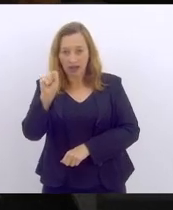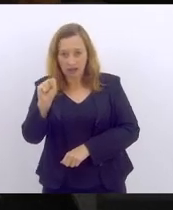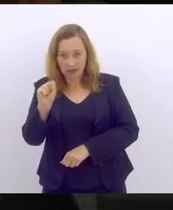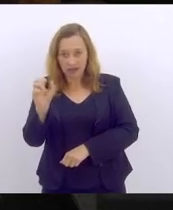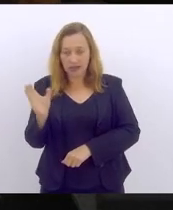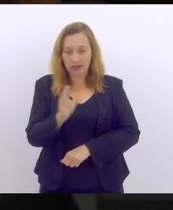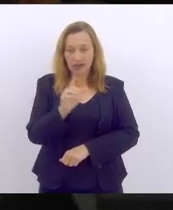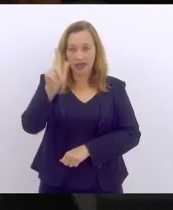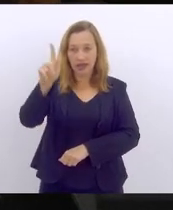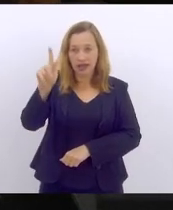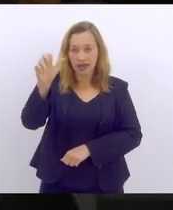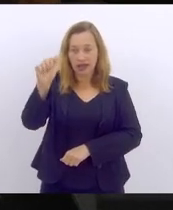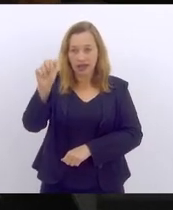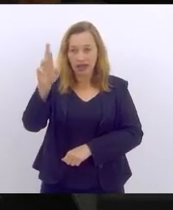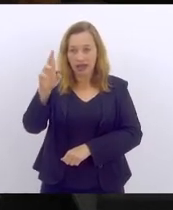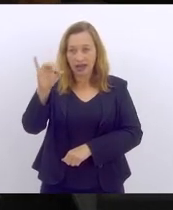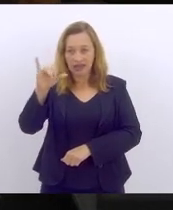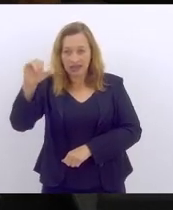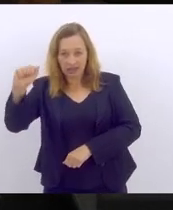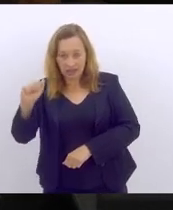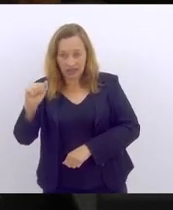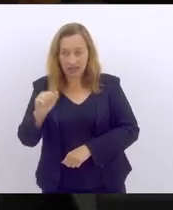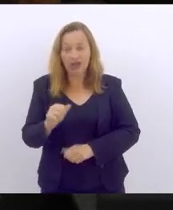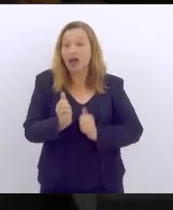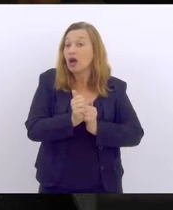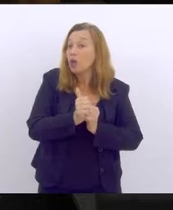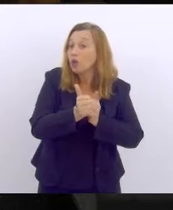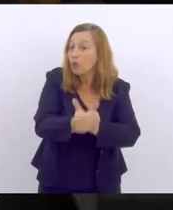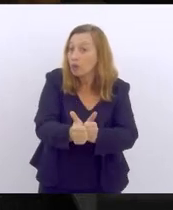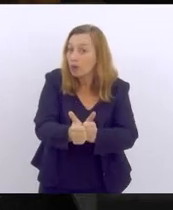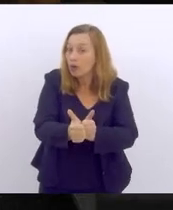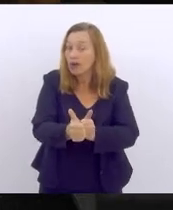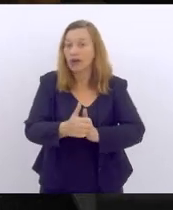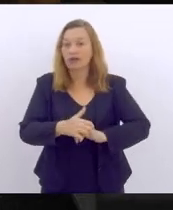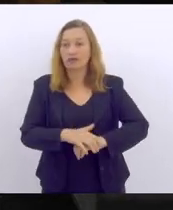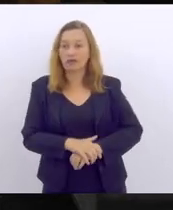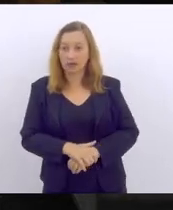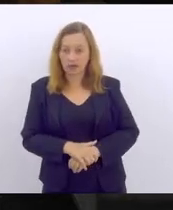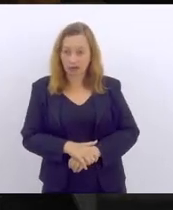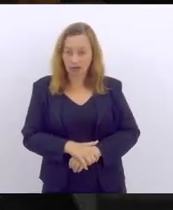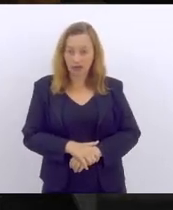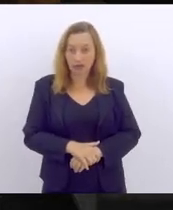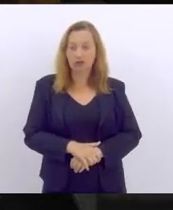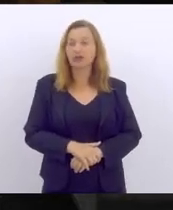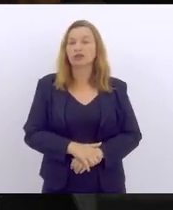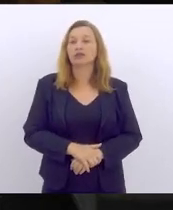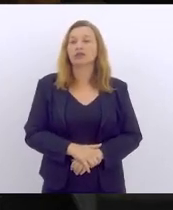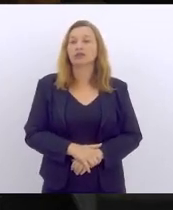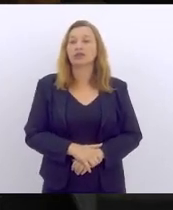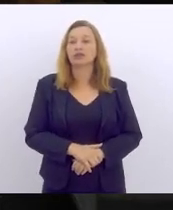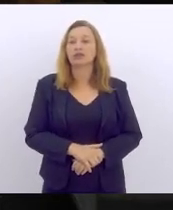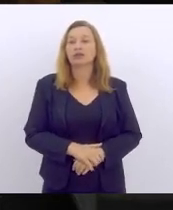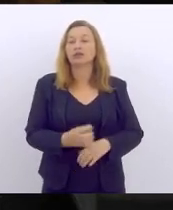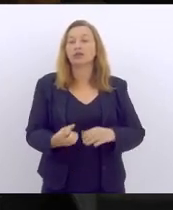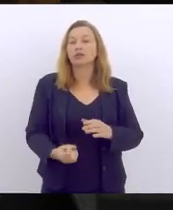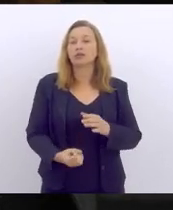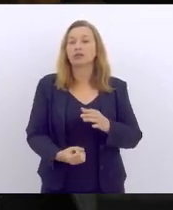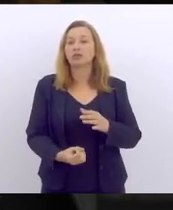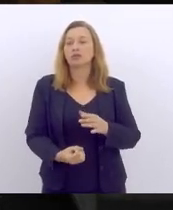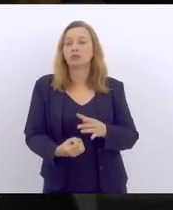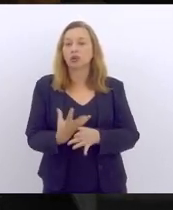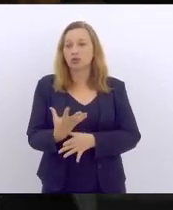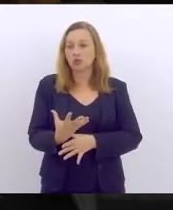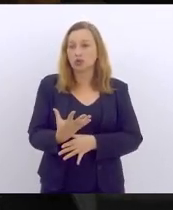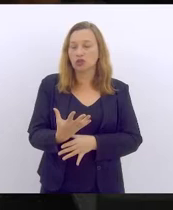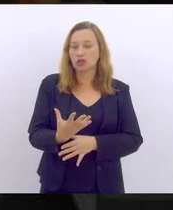que acompanhava na Sabatina produzida pela TV Cultura